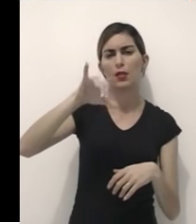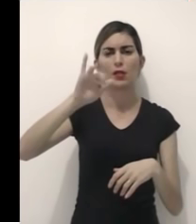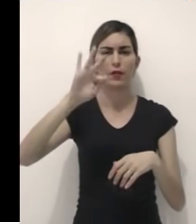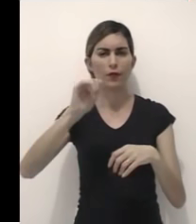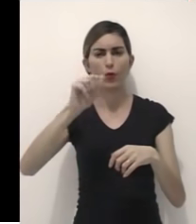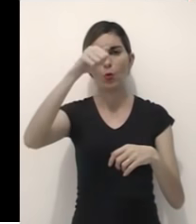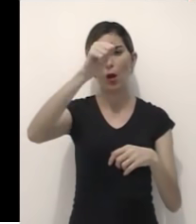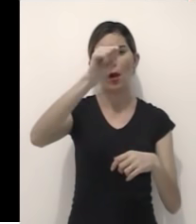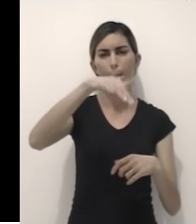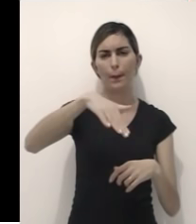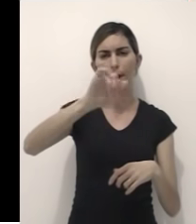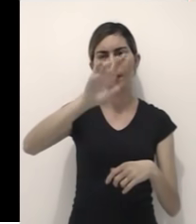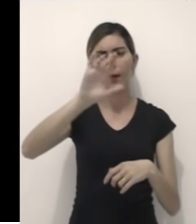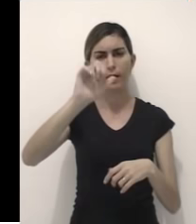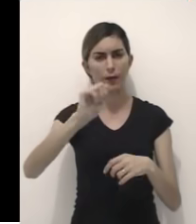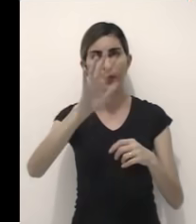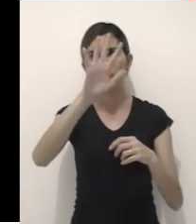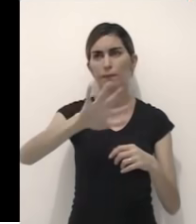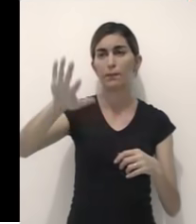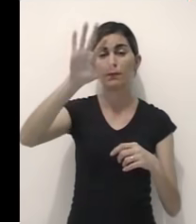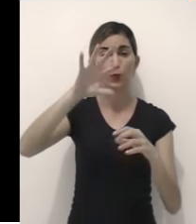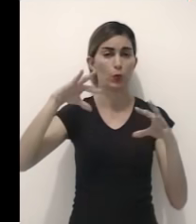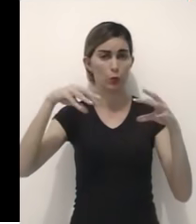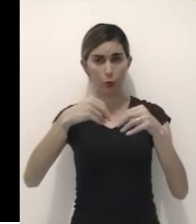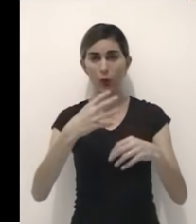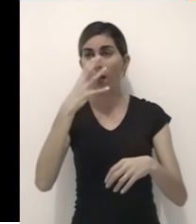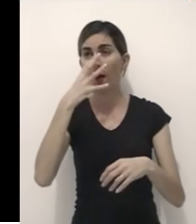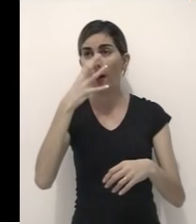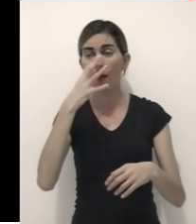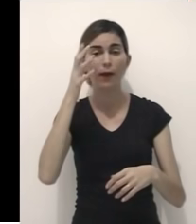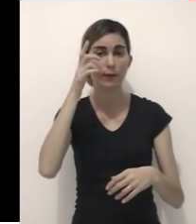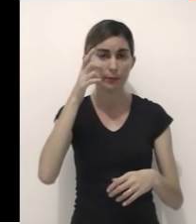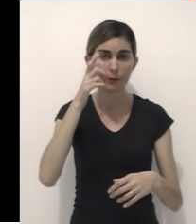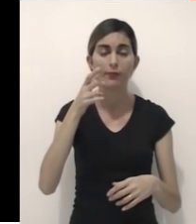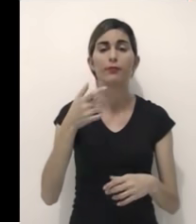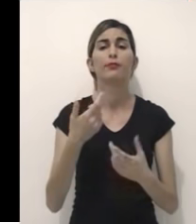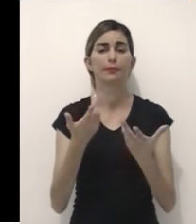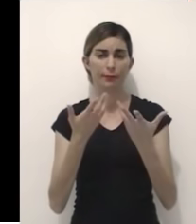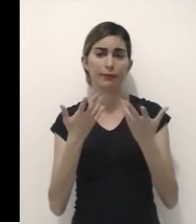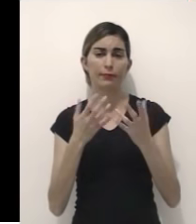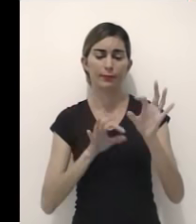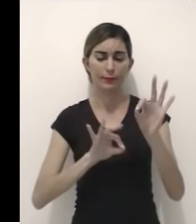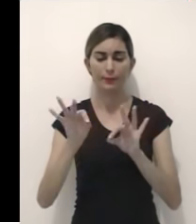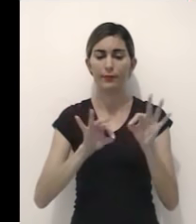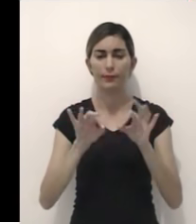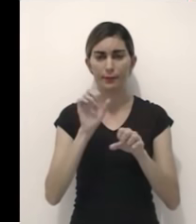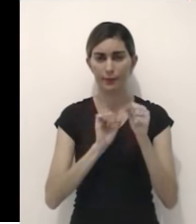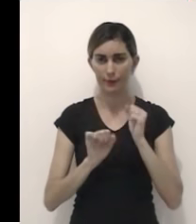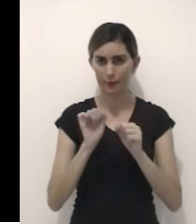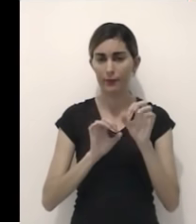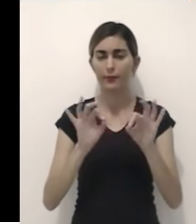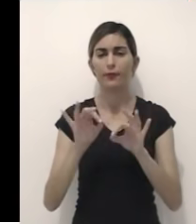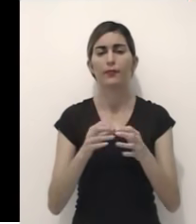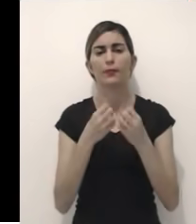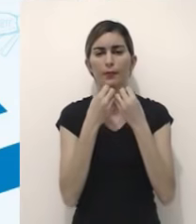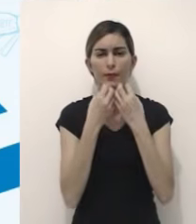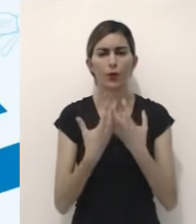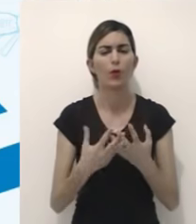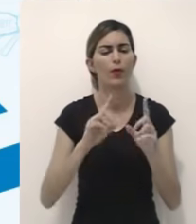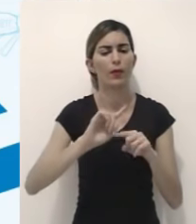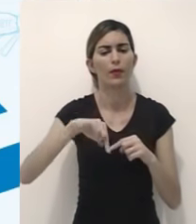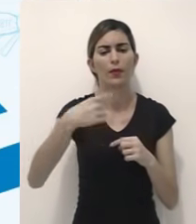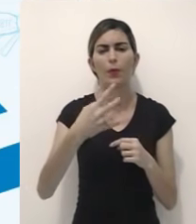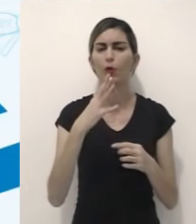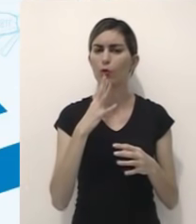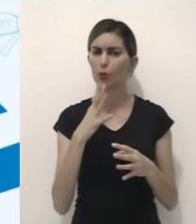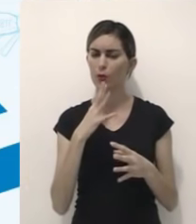Pacífico e das Américas. Então, quem se interessa por isso, se preparem para esse momento aí, para observar esse fenômeno.